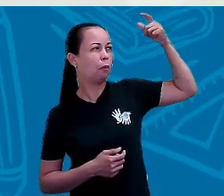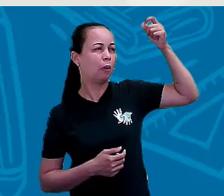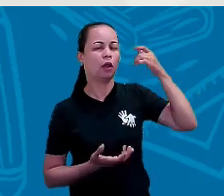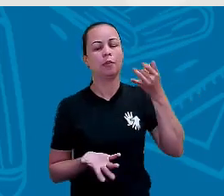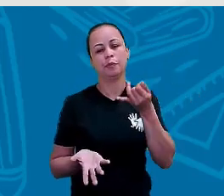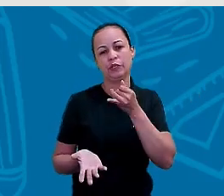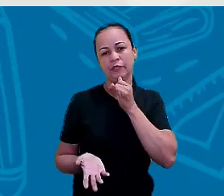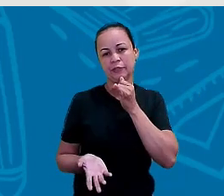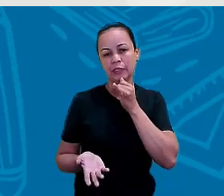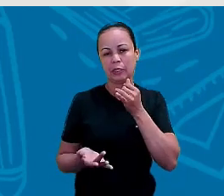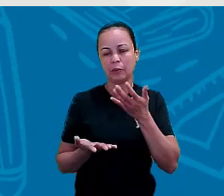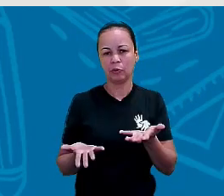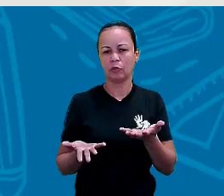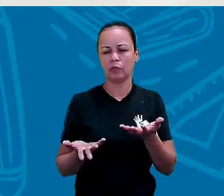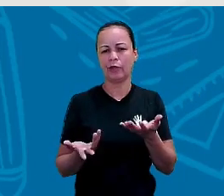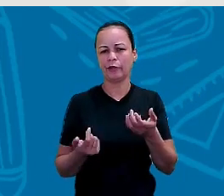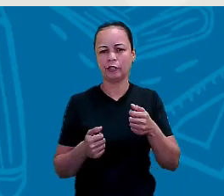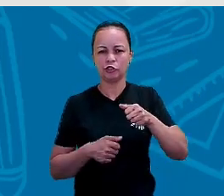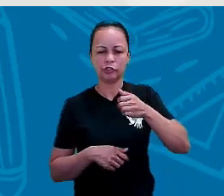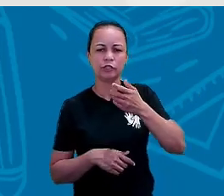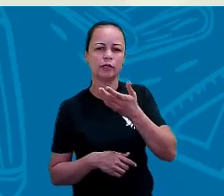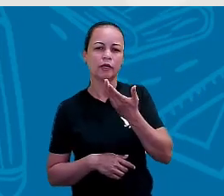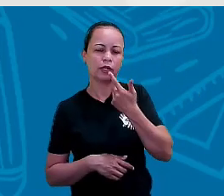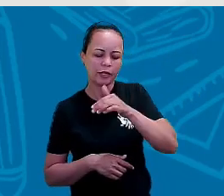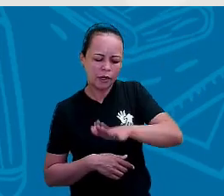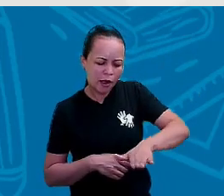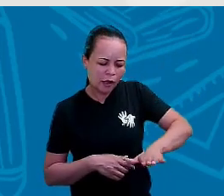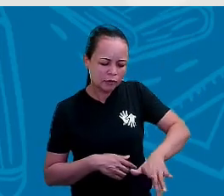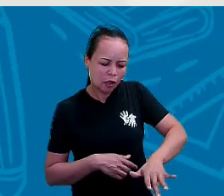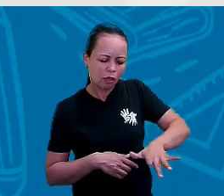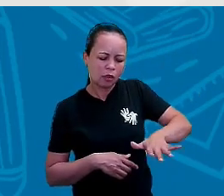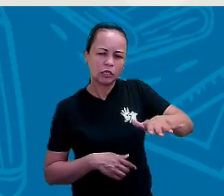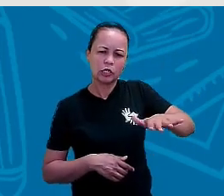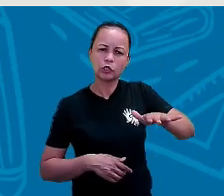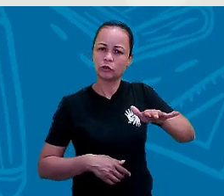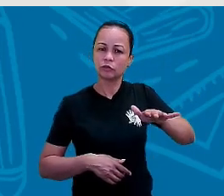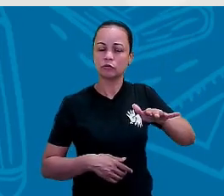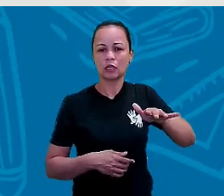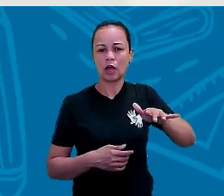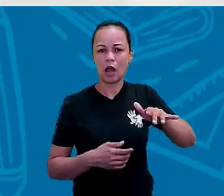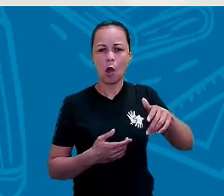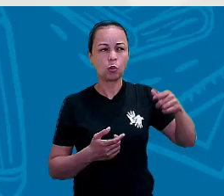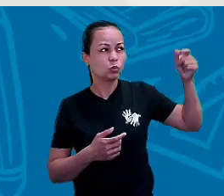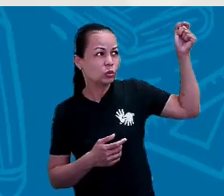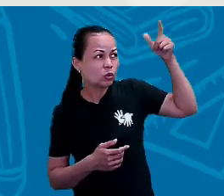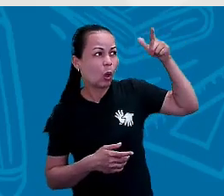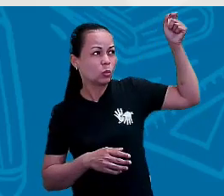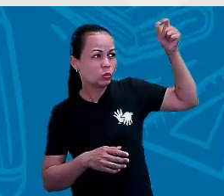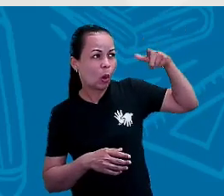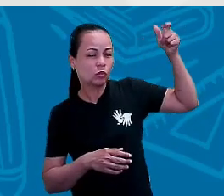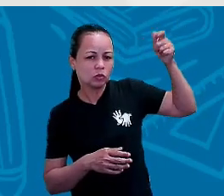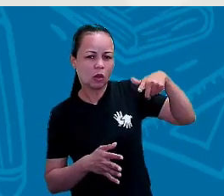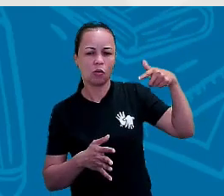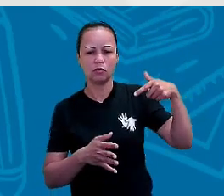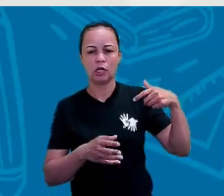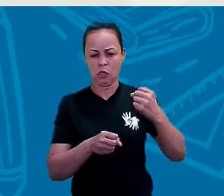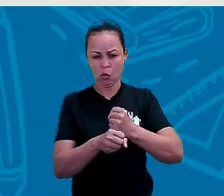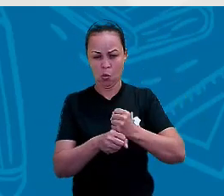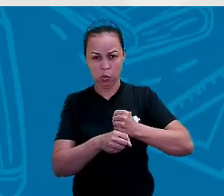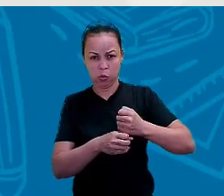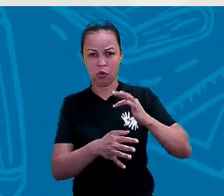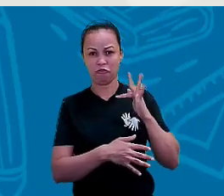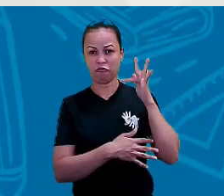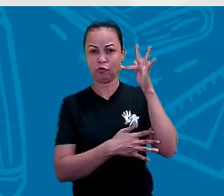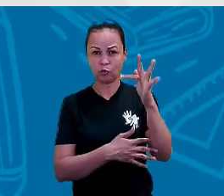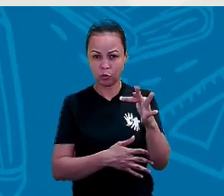desde criança não tem cuidado, se expõe ao sol, lá na sua vida adulta, anos e anos depois, os problemas